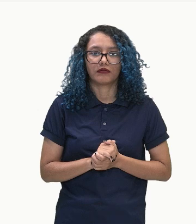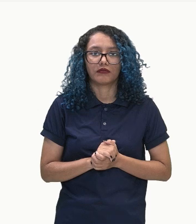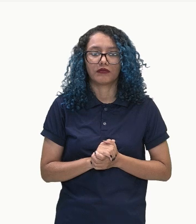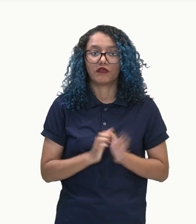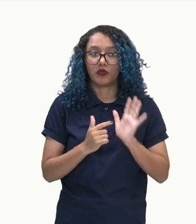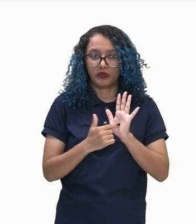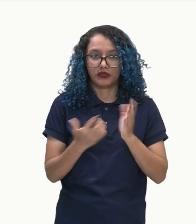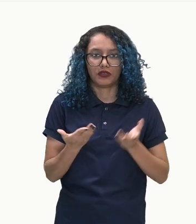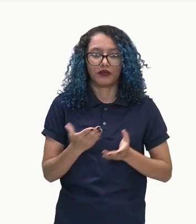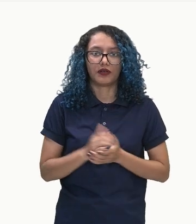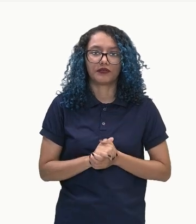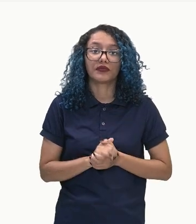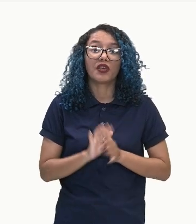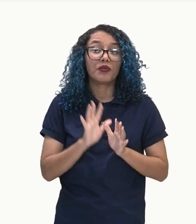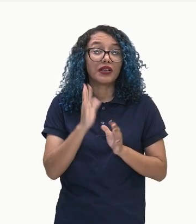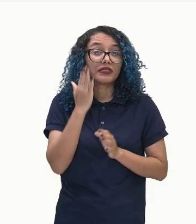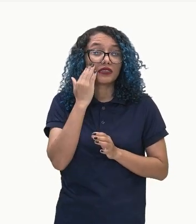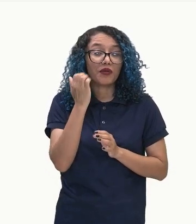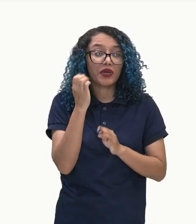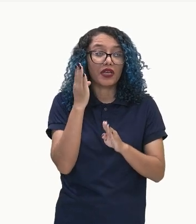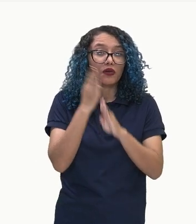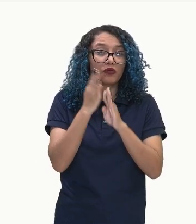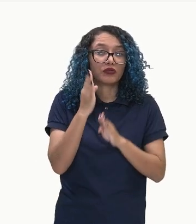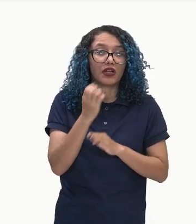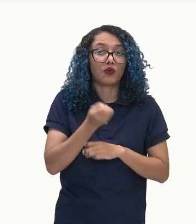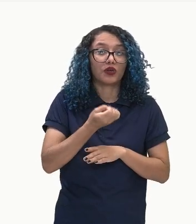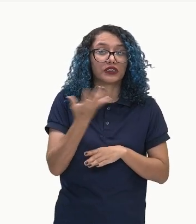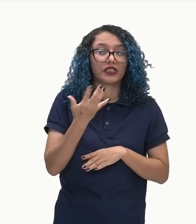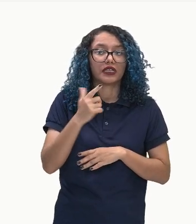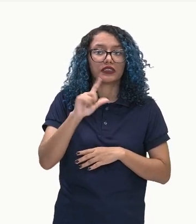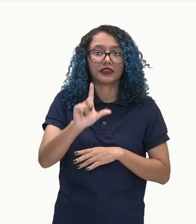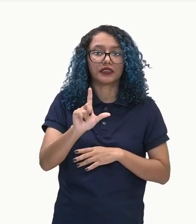Para determinarmos a capacidade da cisterna em litro, nós vamos fazer